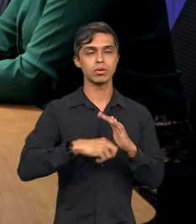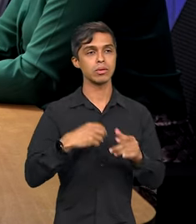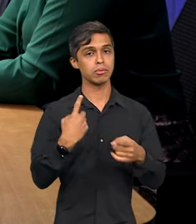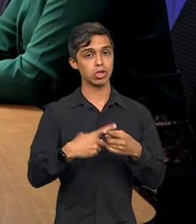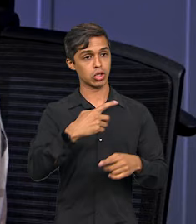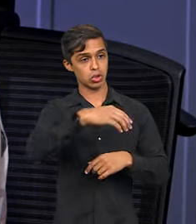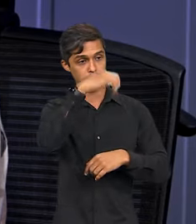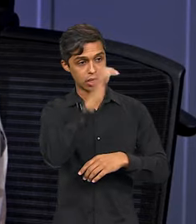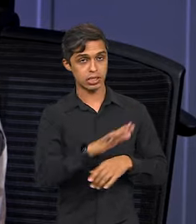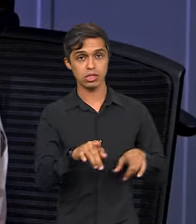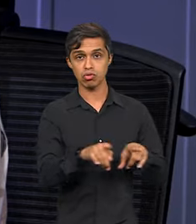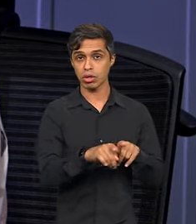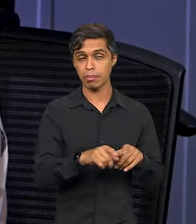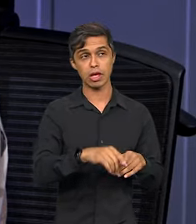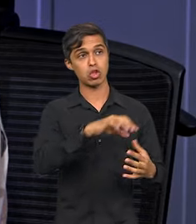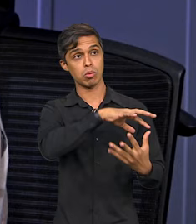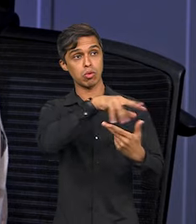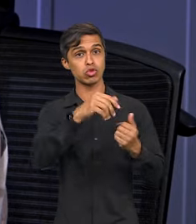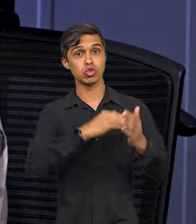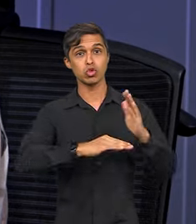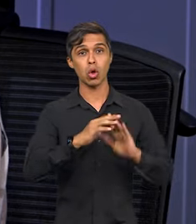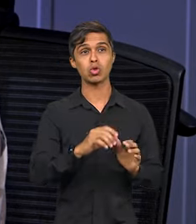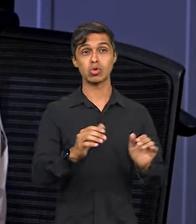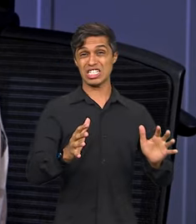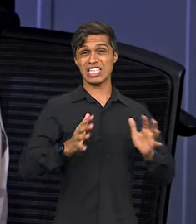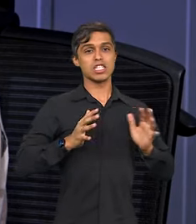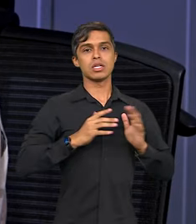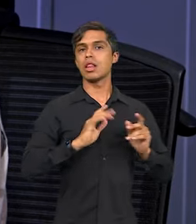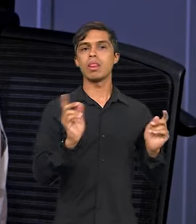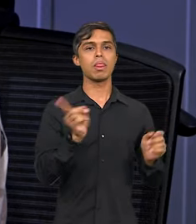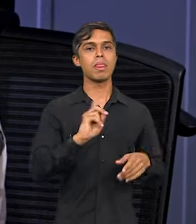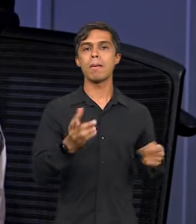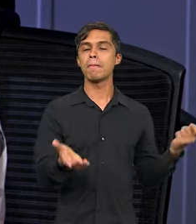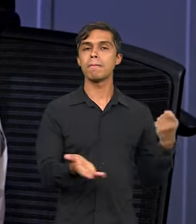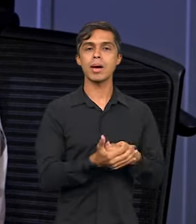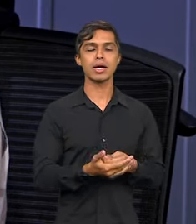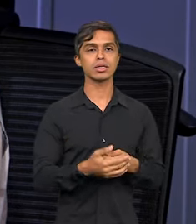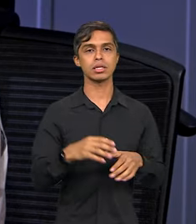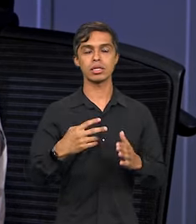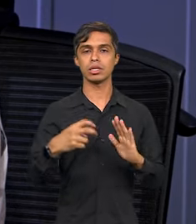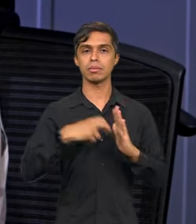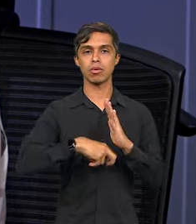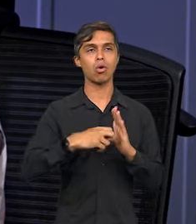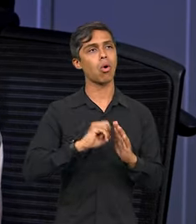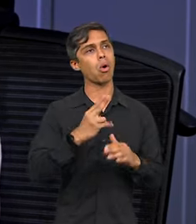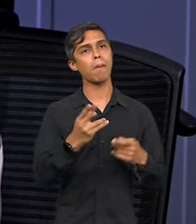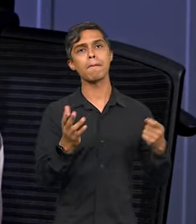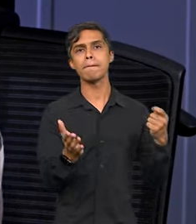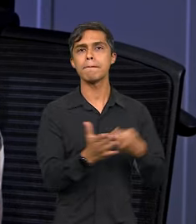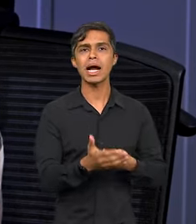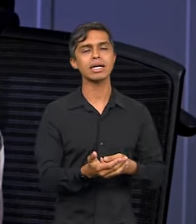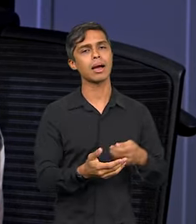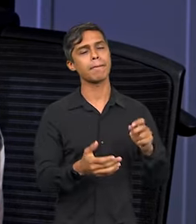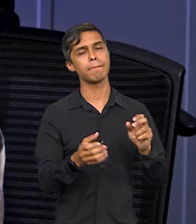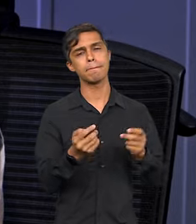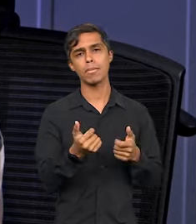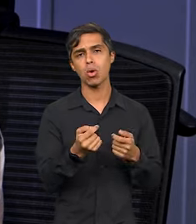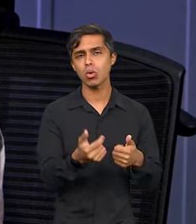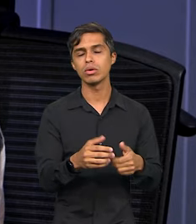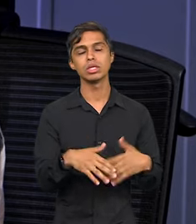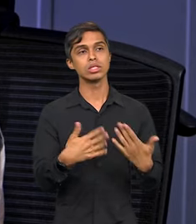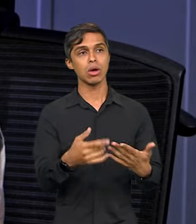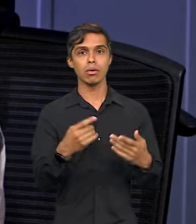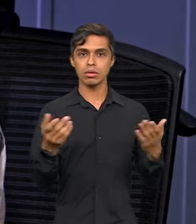resto do mundo os mais ricos e as empresas transnacionais não pagam impostos ou pagam muito pouco então tá na hora de